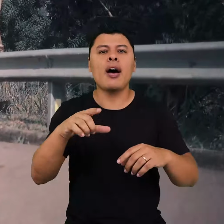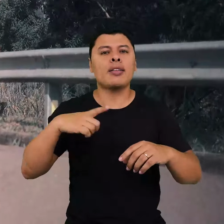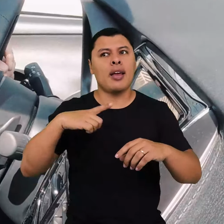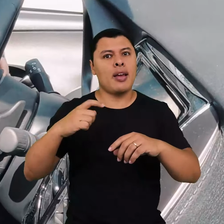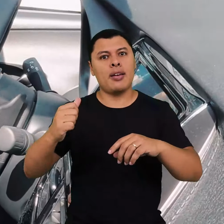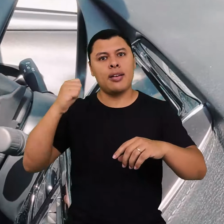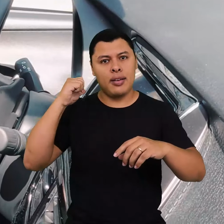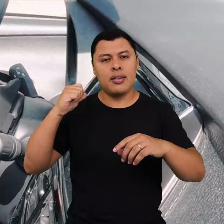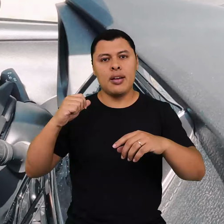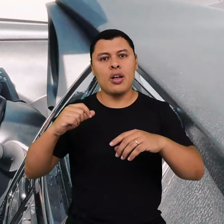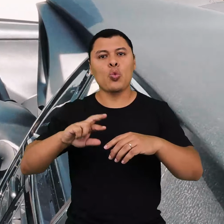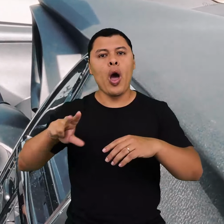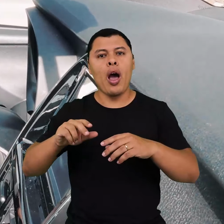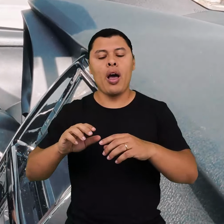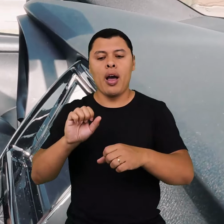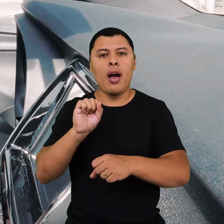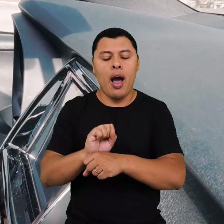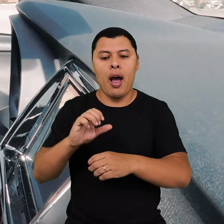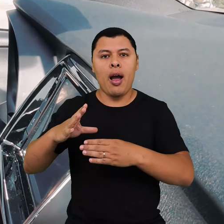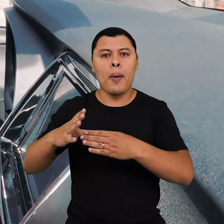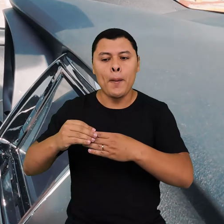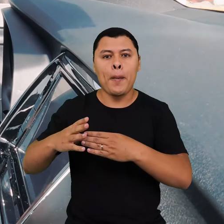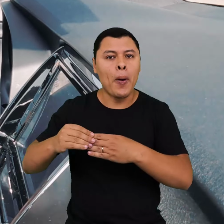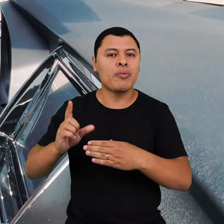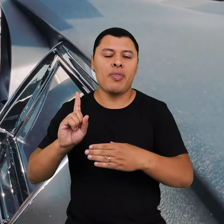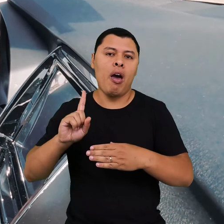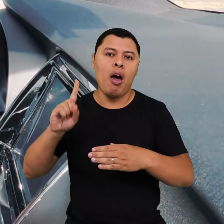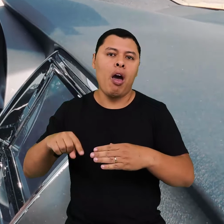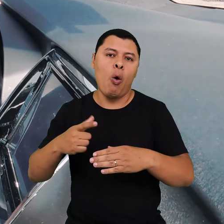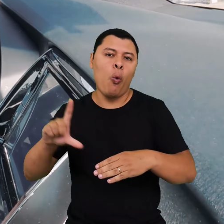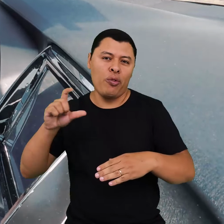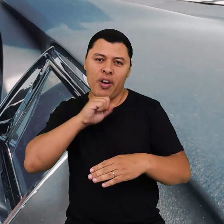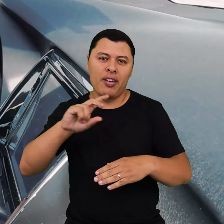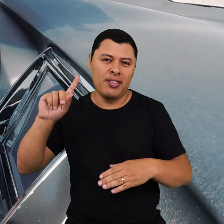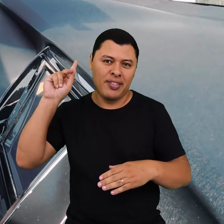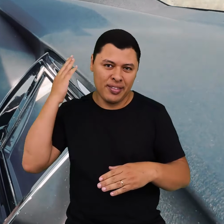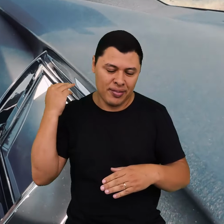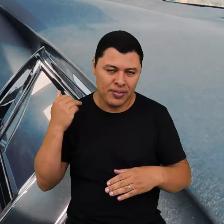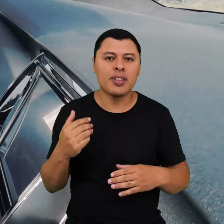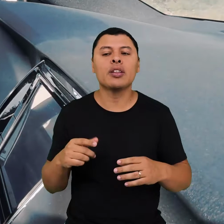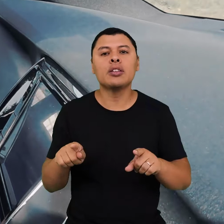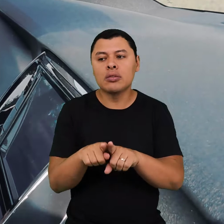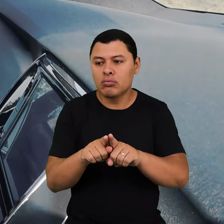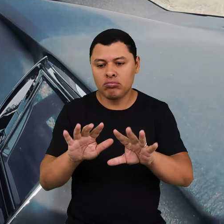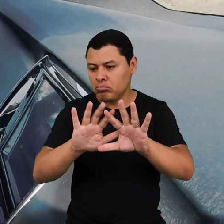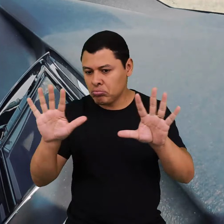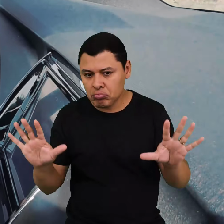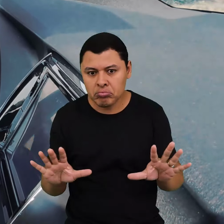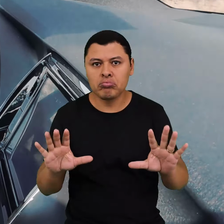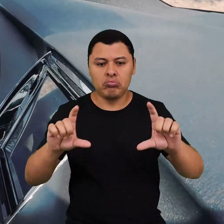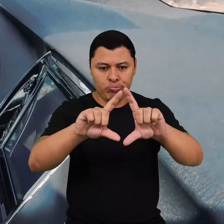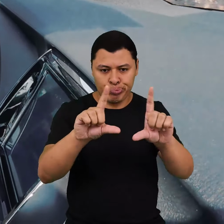mesmo assim um freio muito bem dimensionado, sistema de direção bastante comunicativo, então a